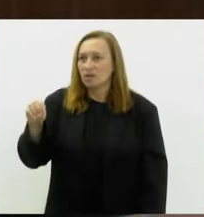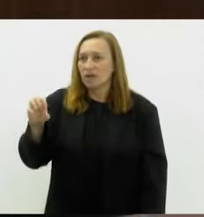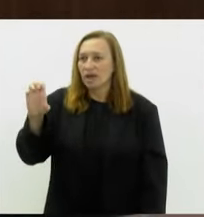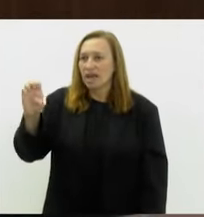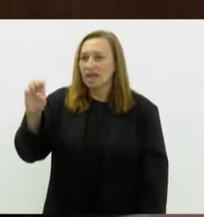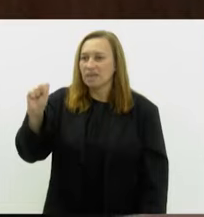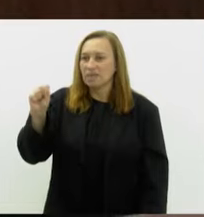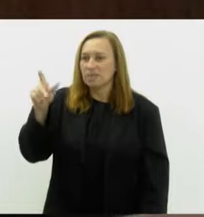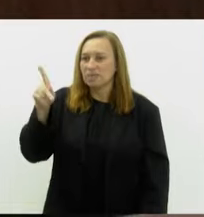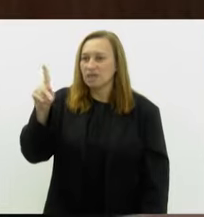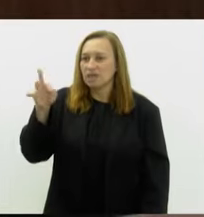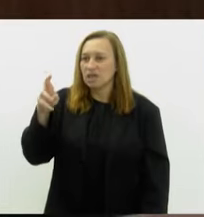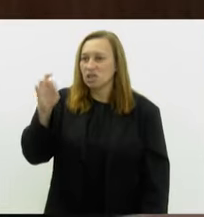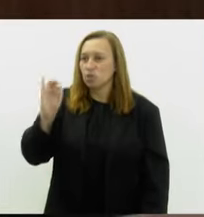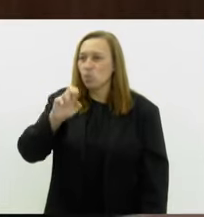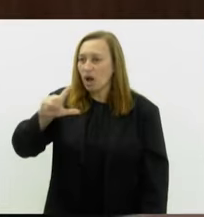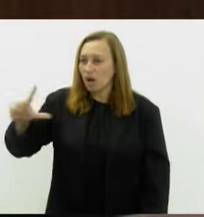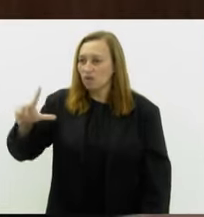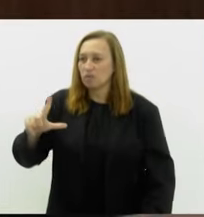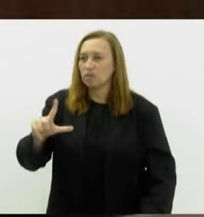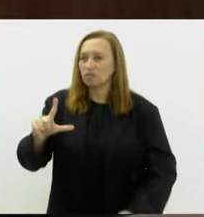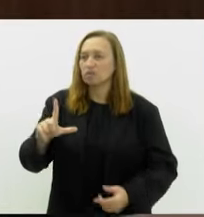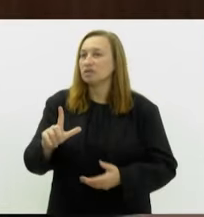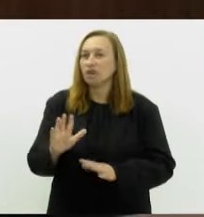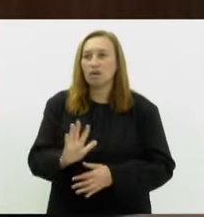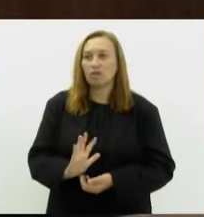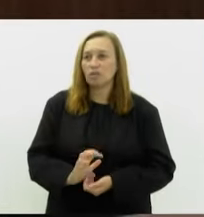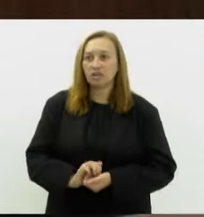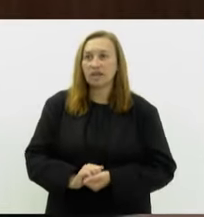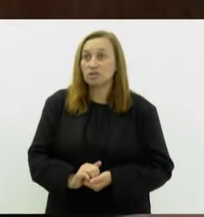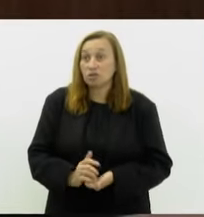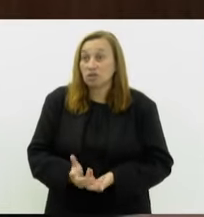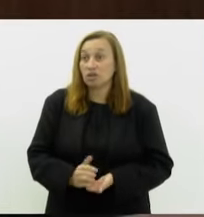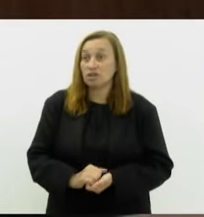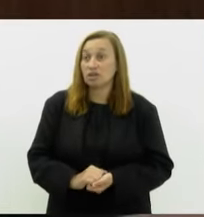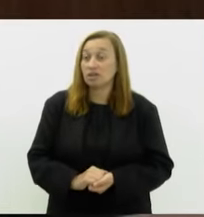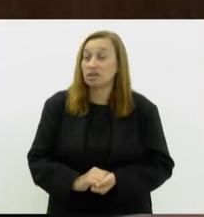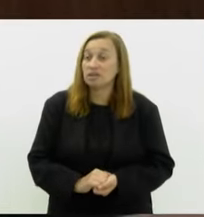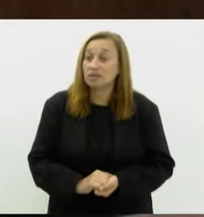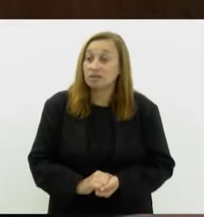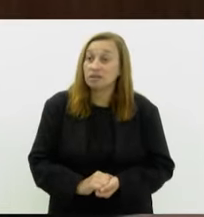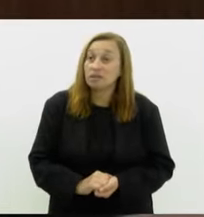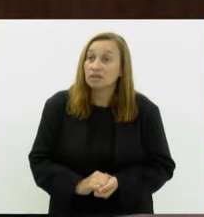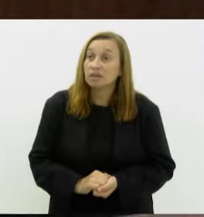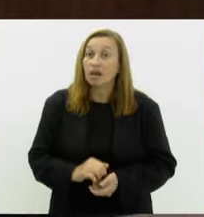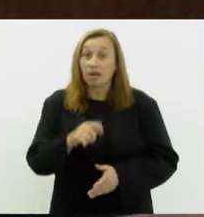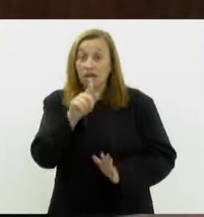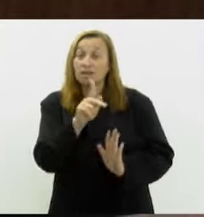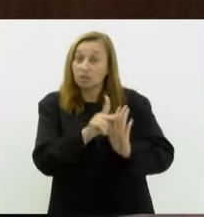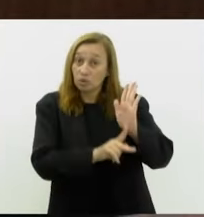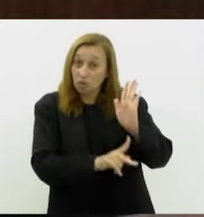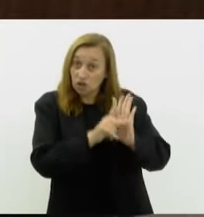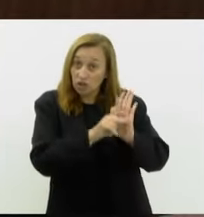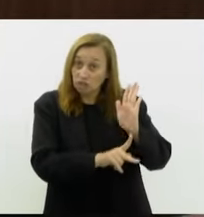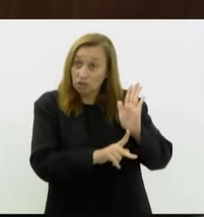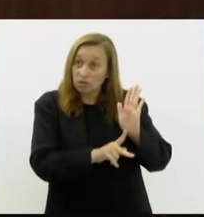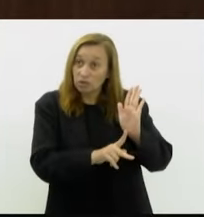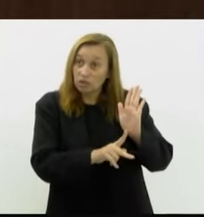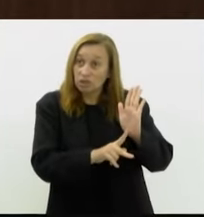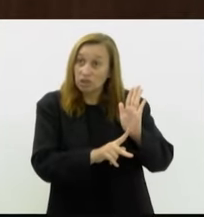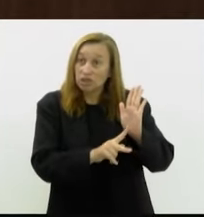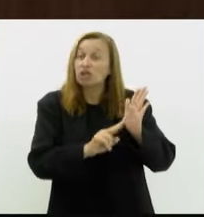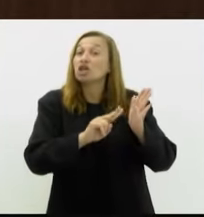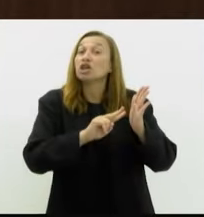sobre o projeto, e deixar claro que Este projeto de adoção espiritual, ele